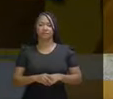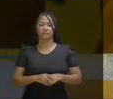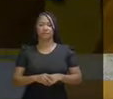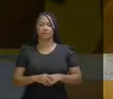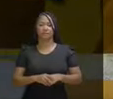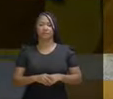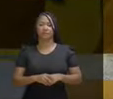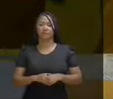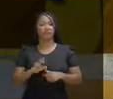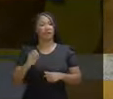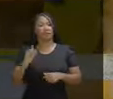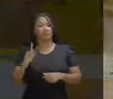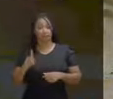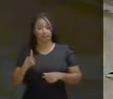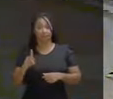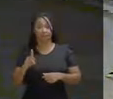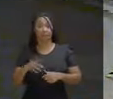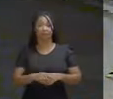É isso?